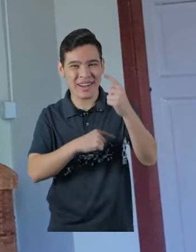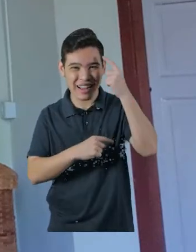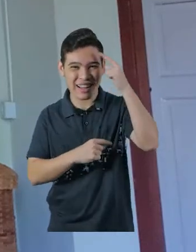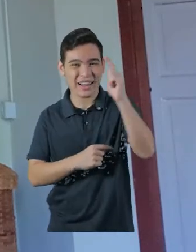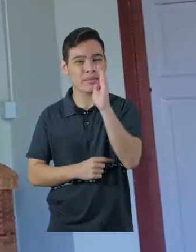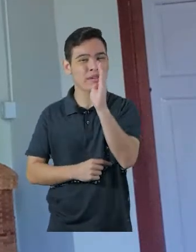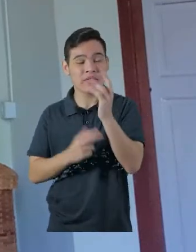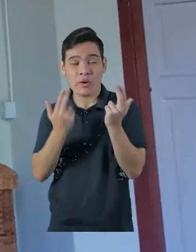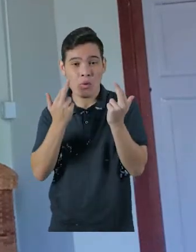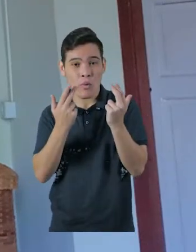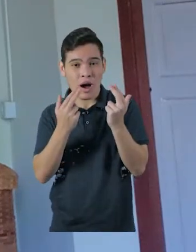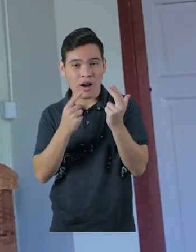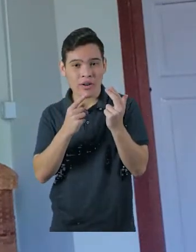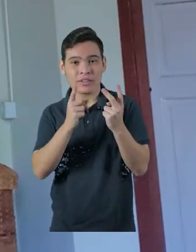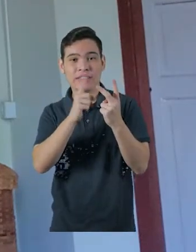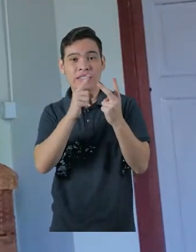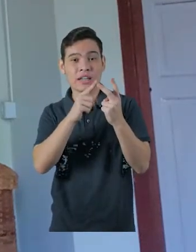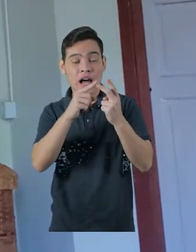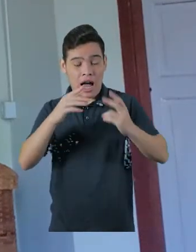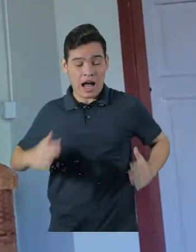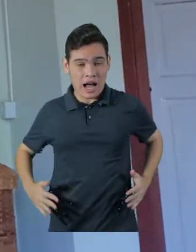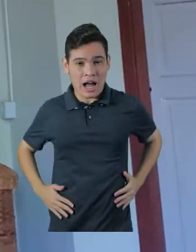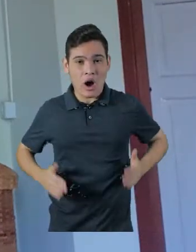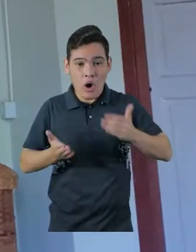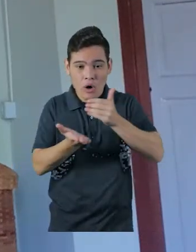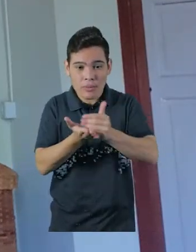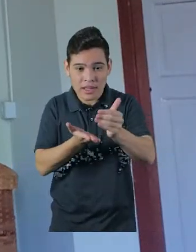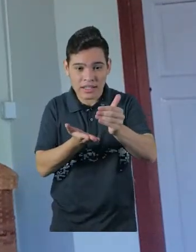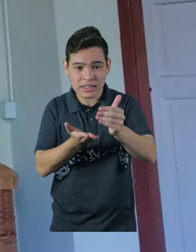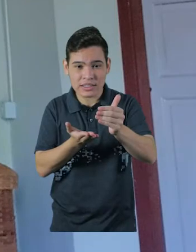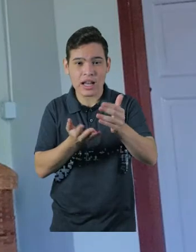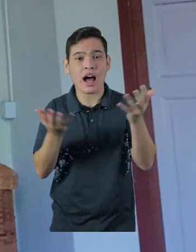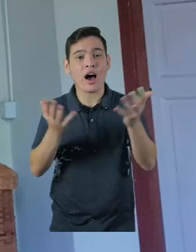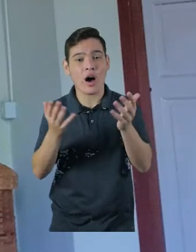cóccix. Então, o cóccix,